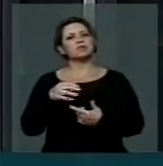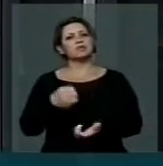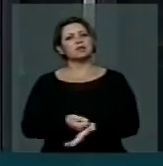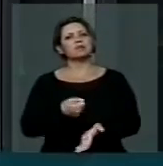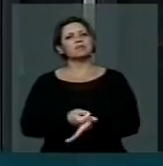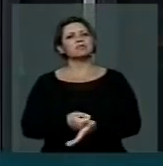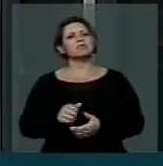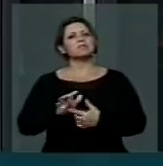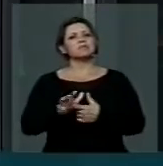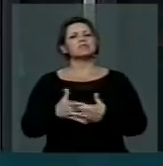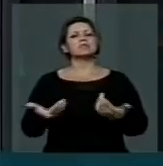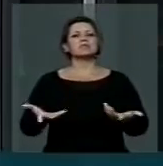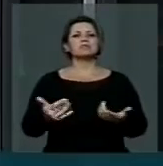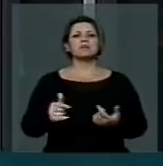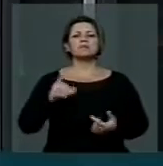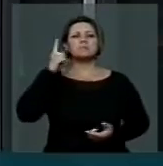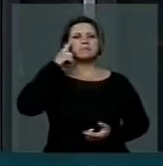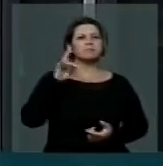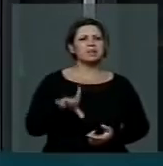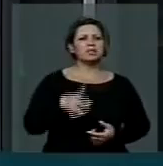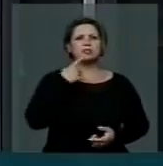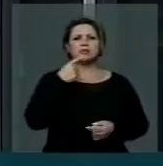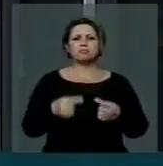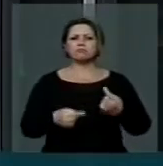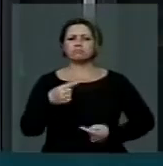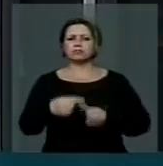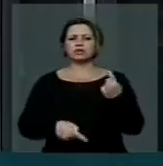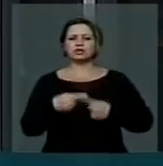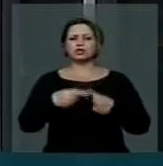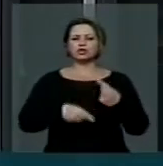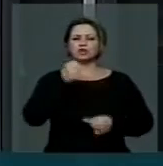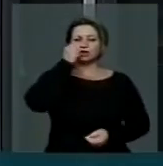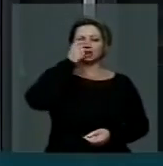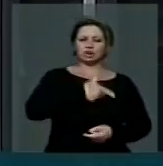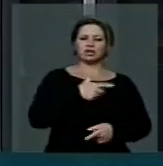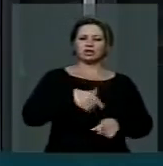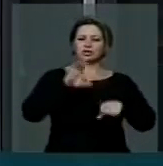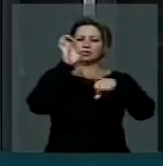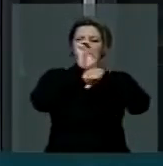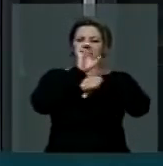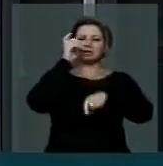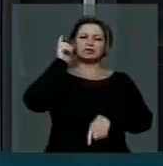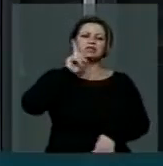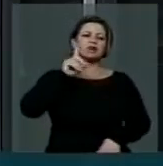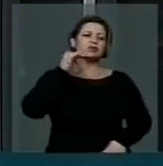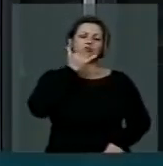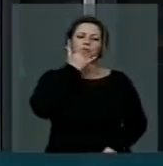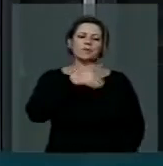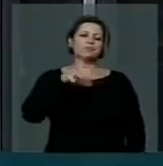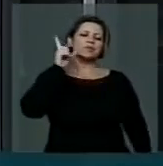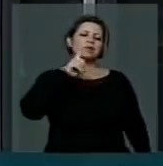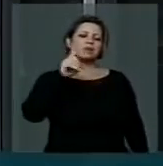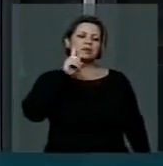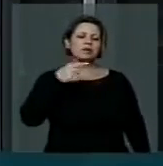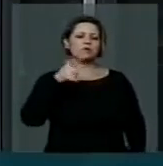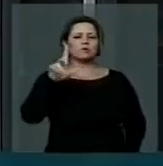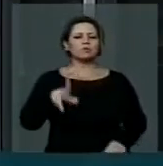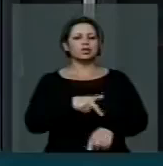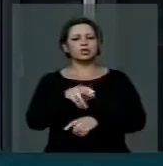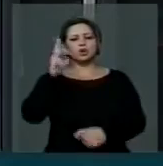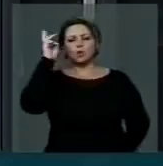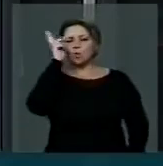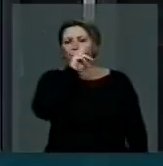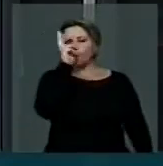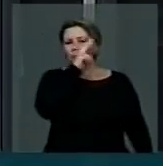ser estrela, atende não só a discutíveis interesses dos Estados Unidos e de outras potências militaristas, como